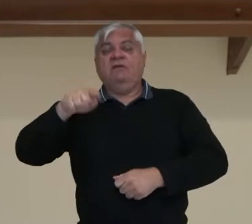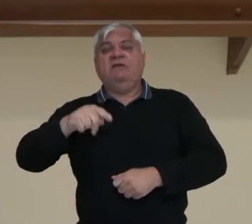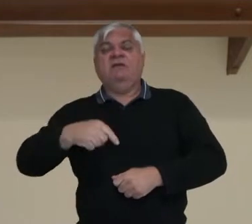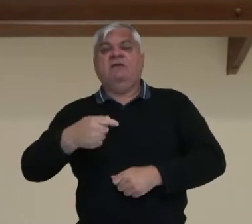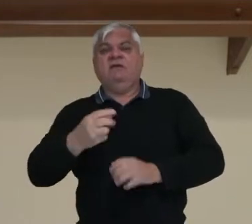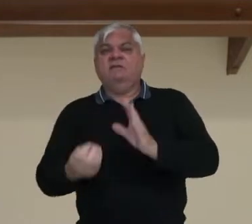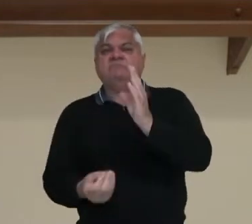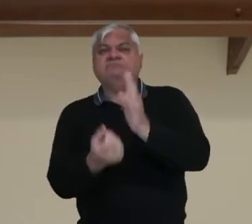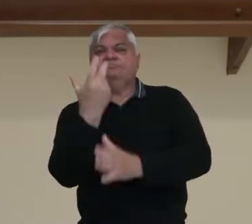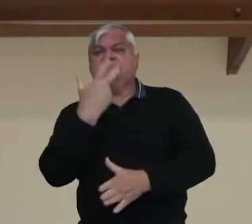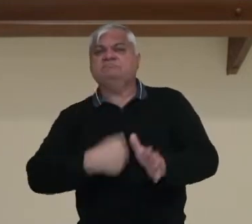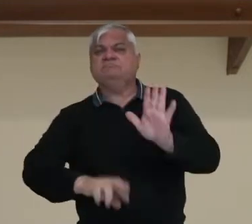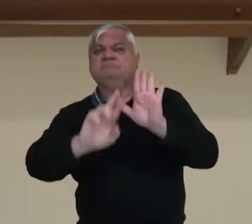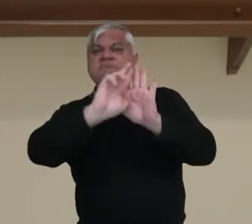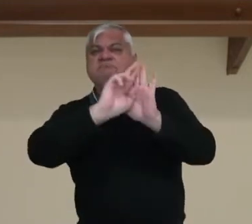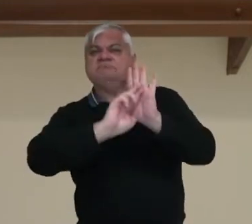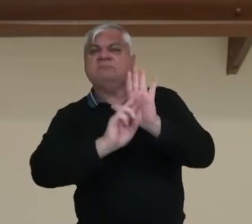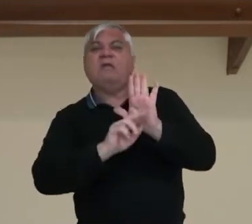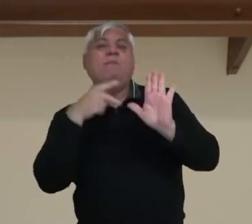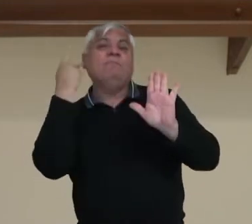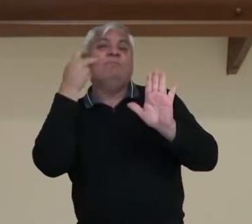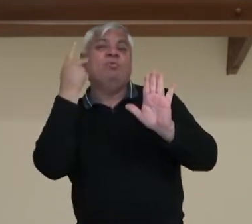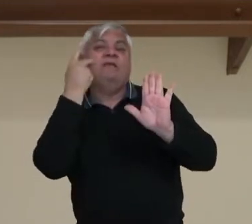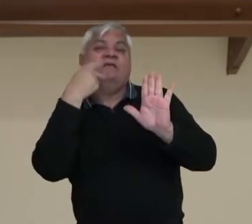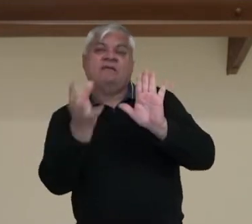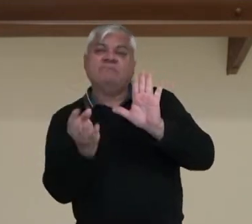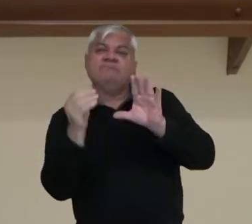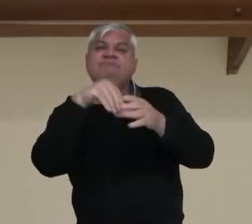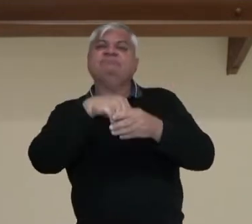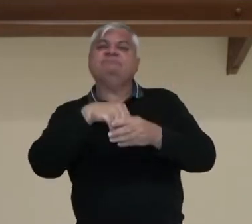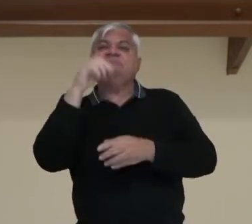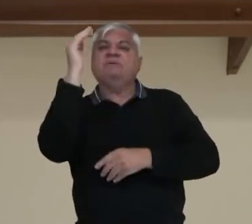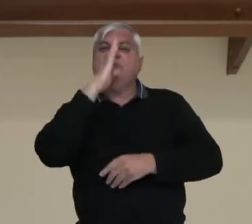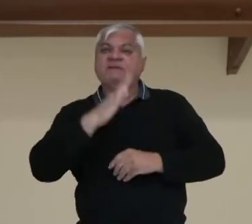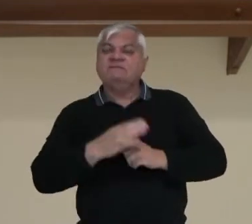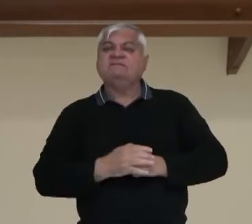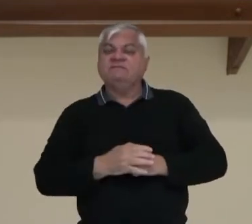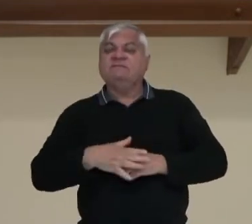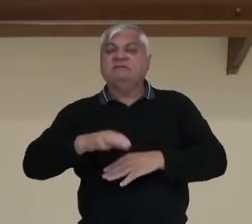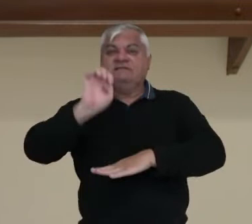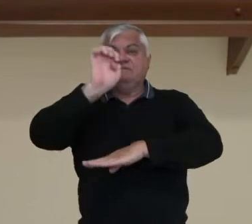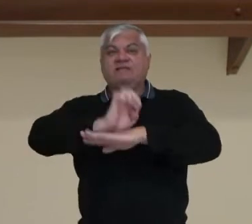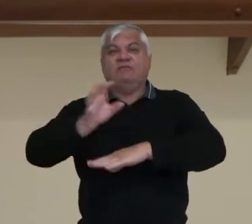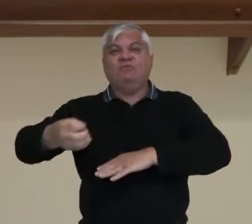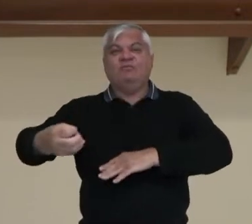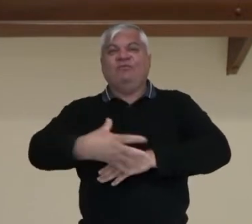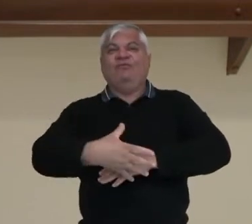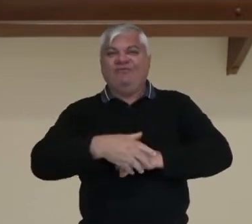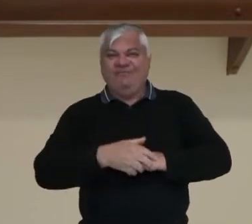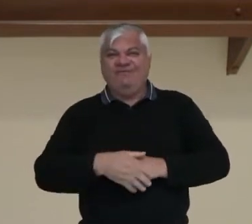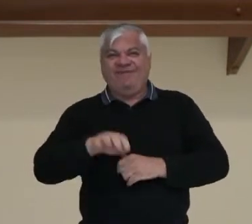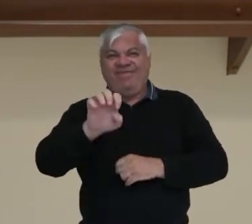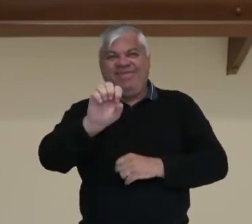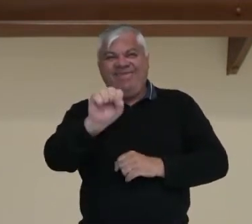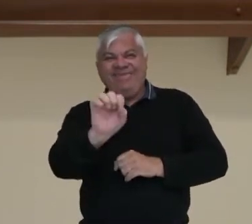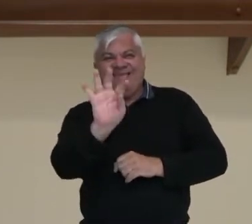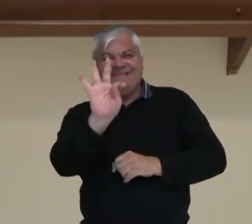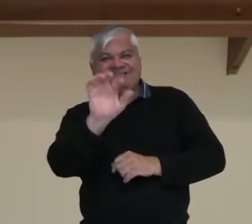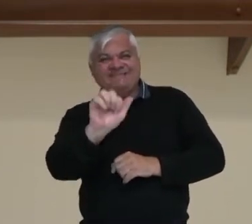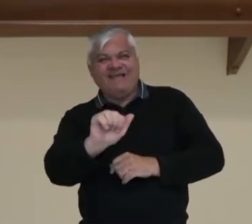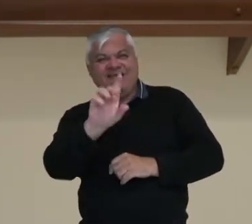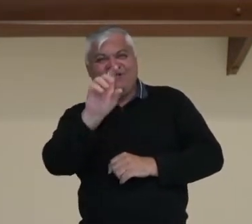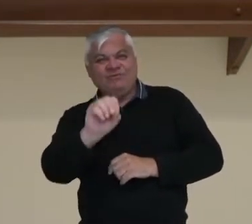regime ditatorial, uma política ditatorial dentro do Brasil, chamada Estado Novo. O Estado Novo, então, ele fica